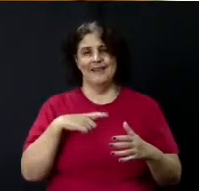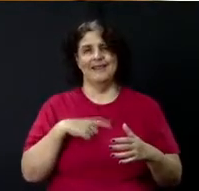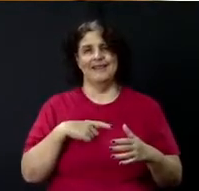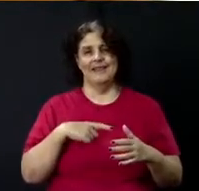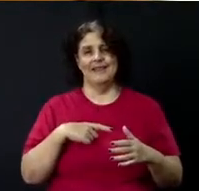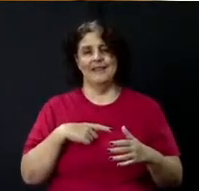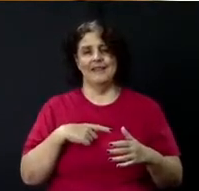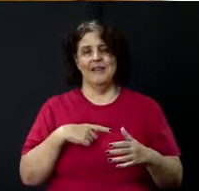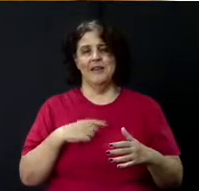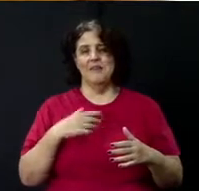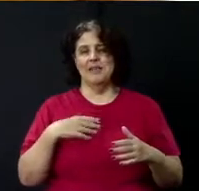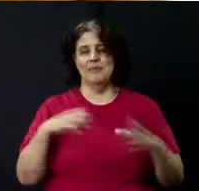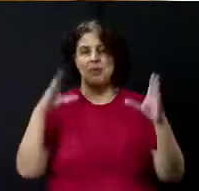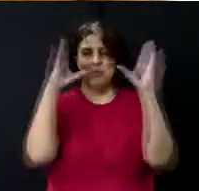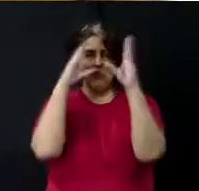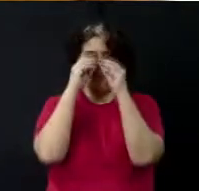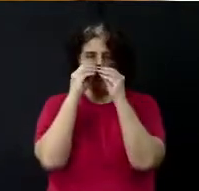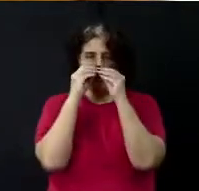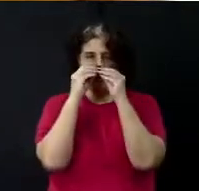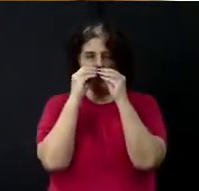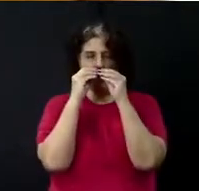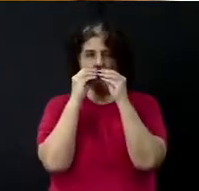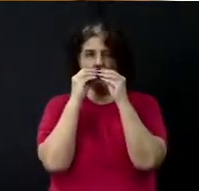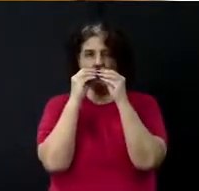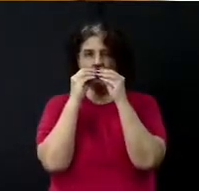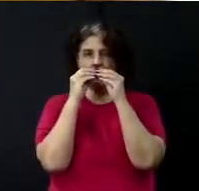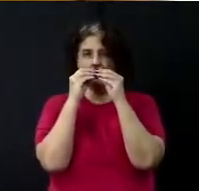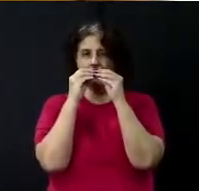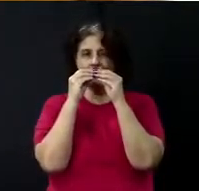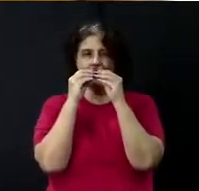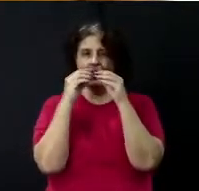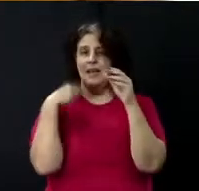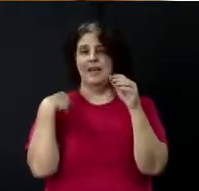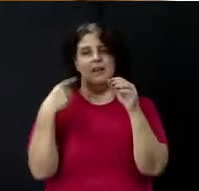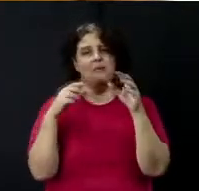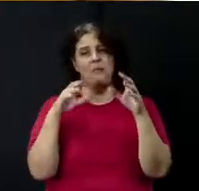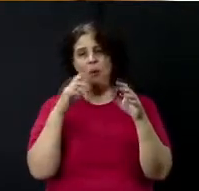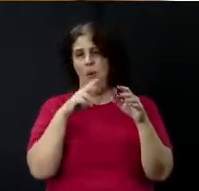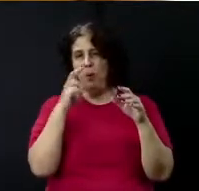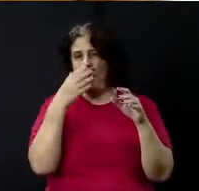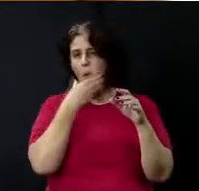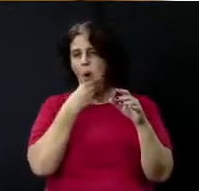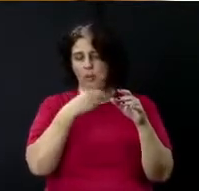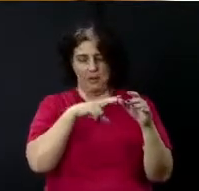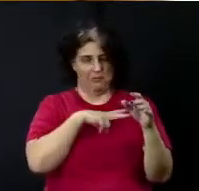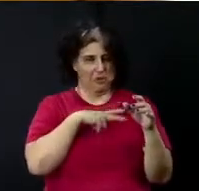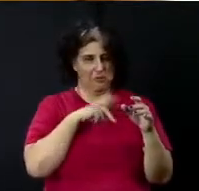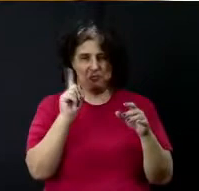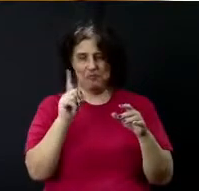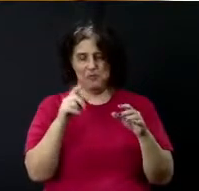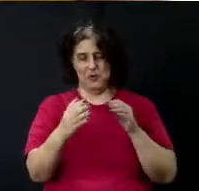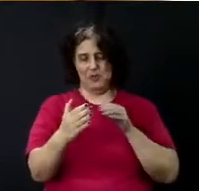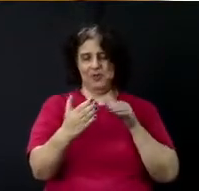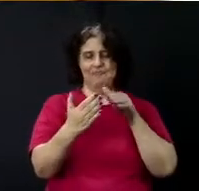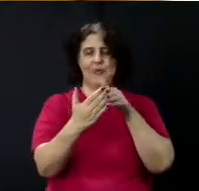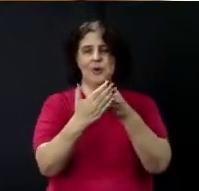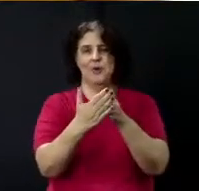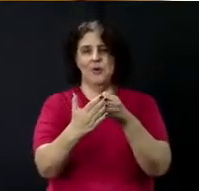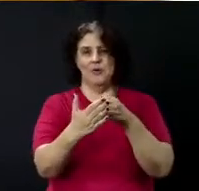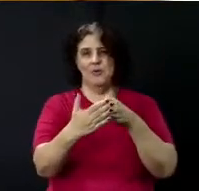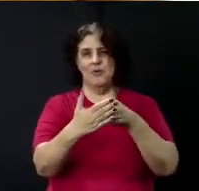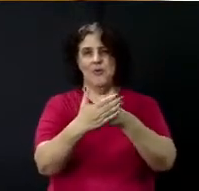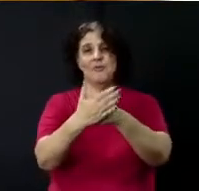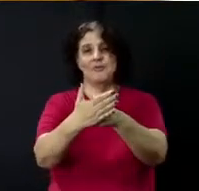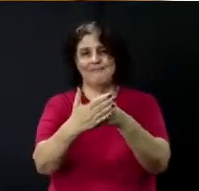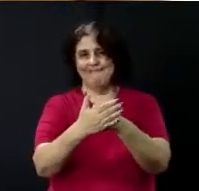escuridão, não pode romper com a barreira da escuridão. Em Deus está,